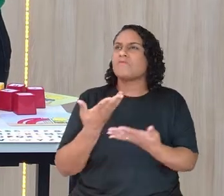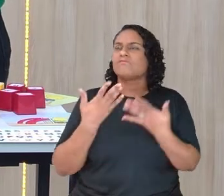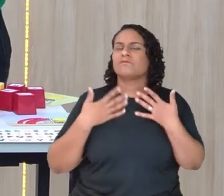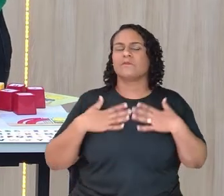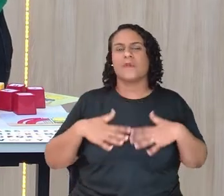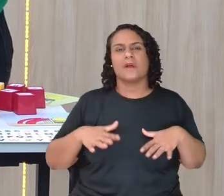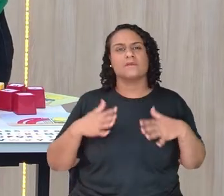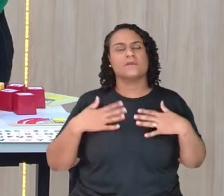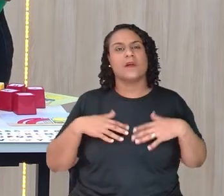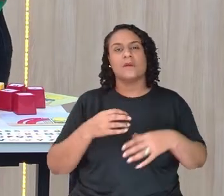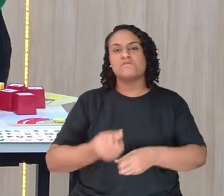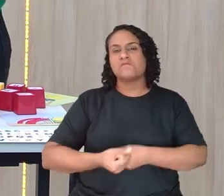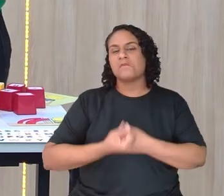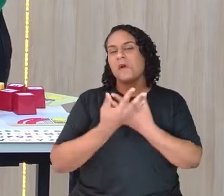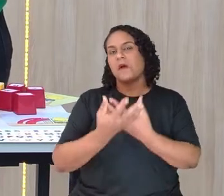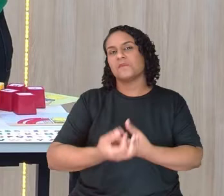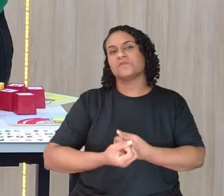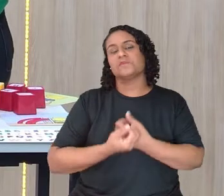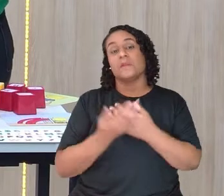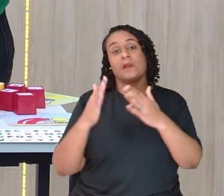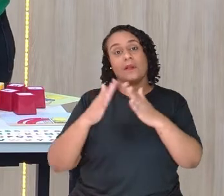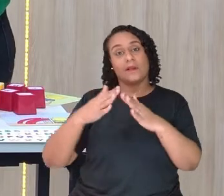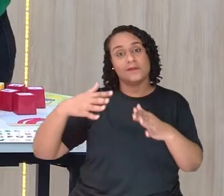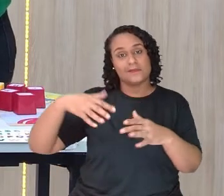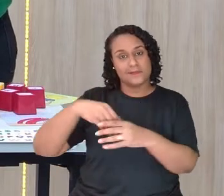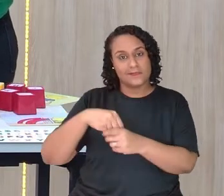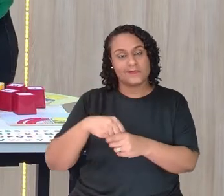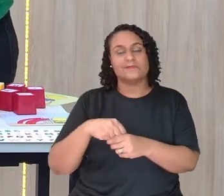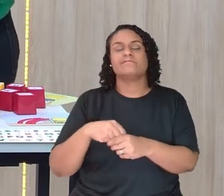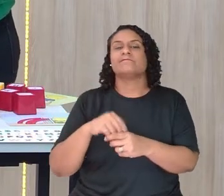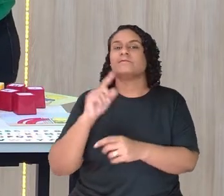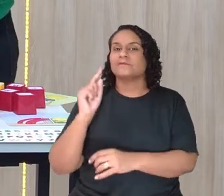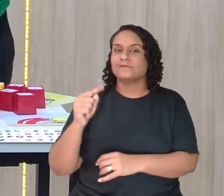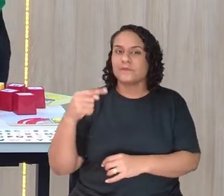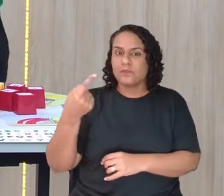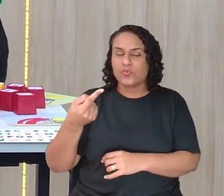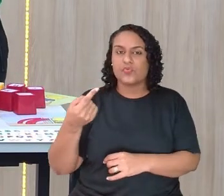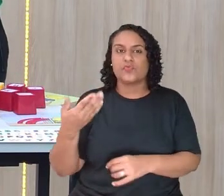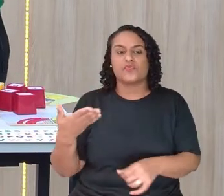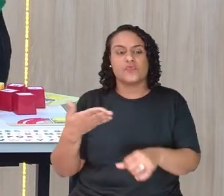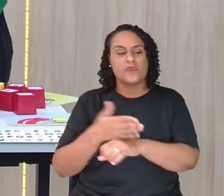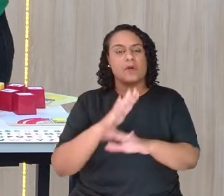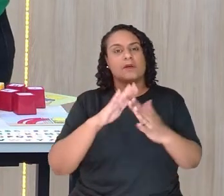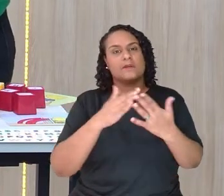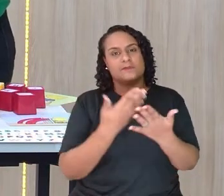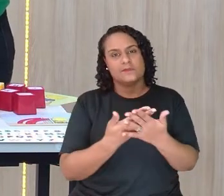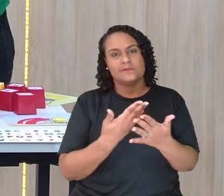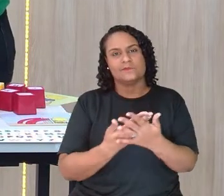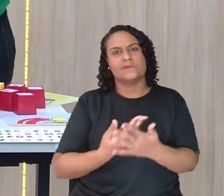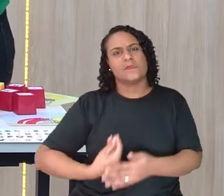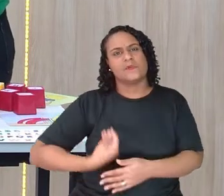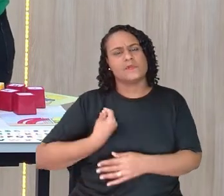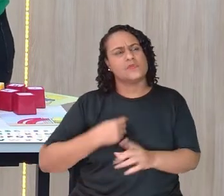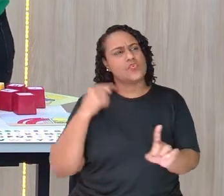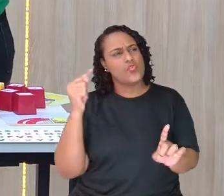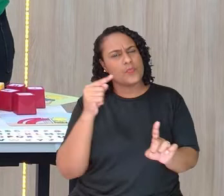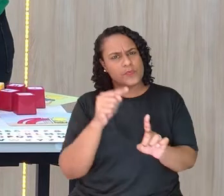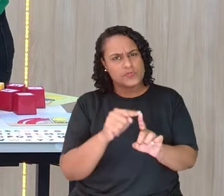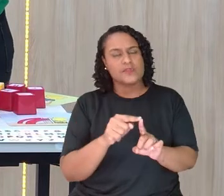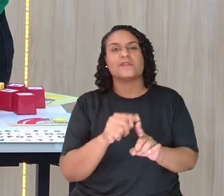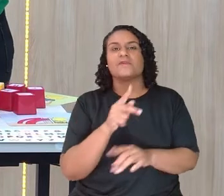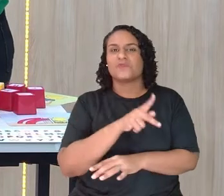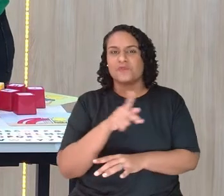tranquila e espontânea dentro de casa. Depois, quando vai à escola, então existe aquela intencionalidade